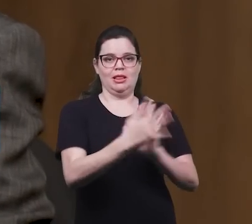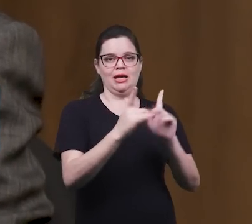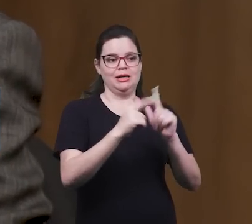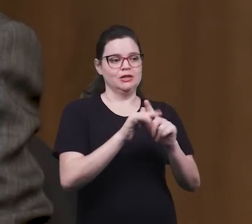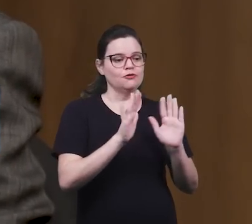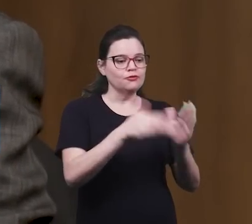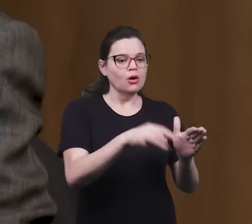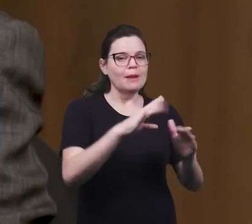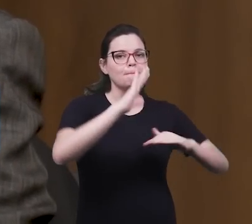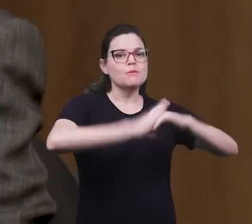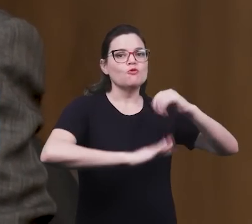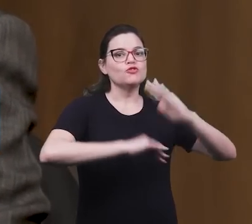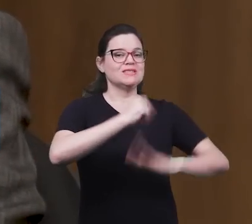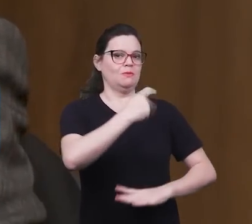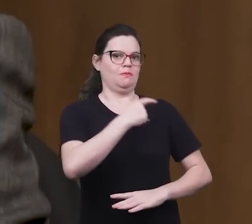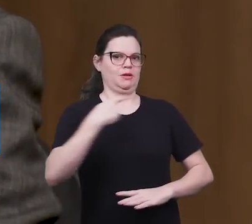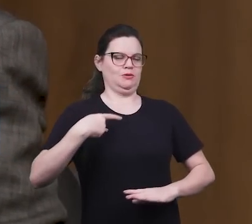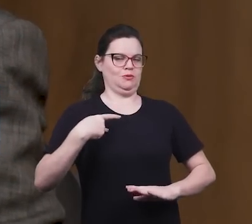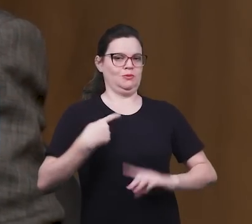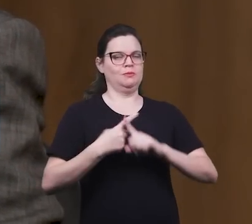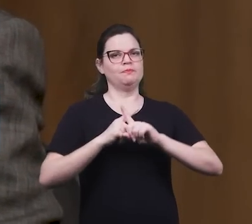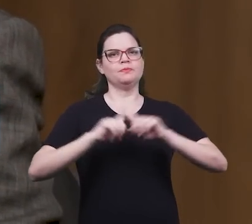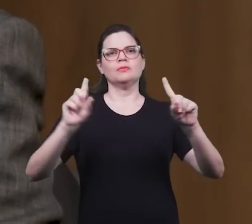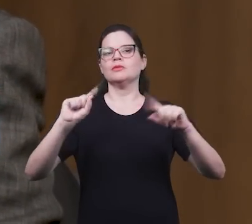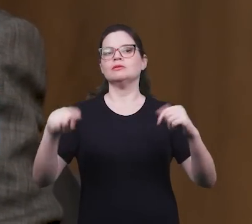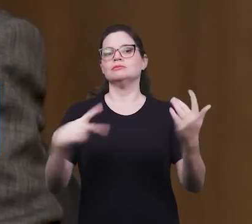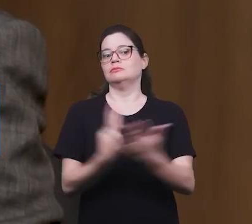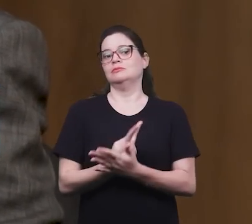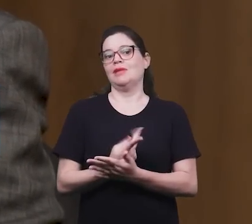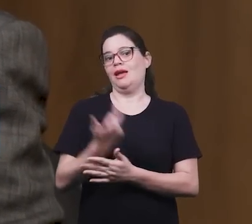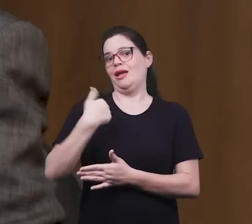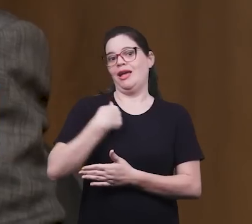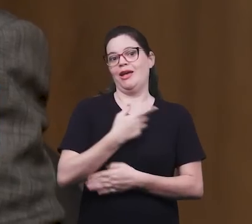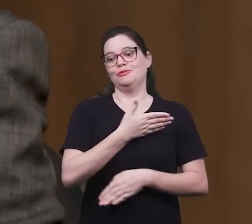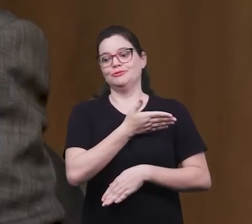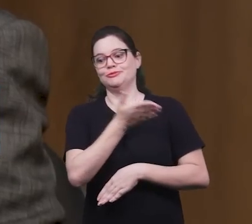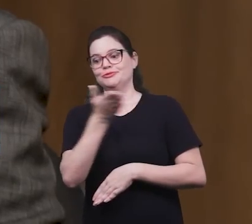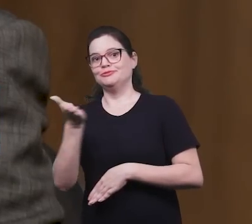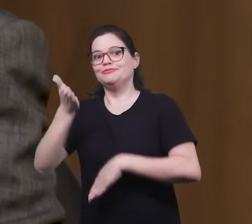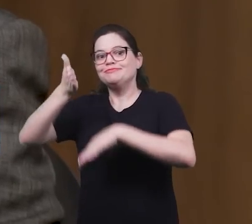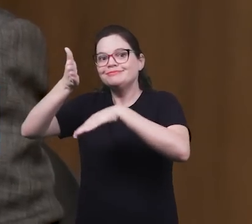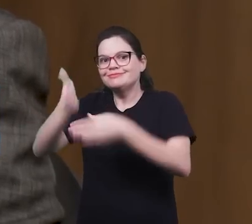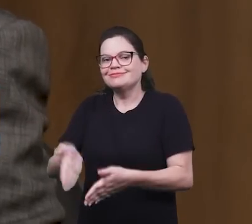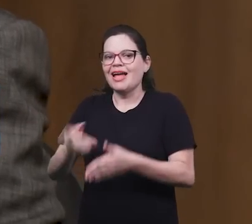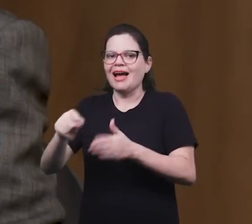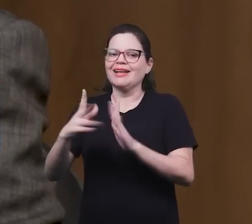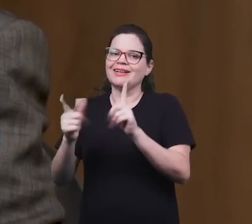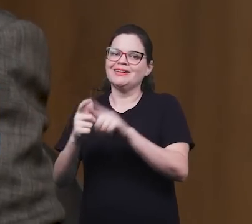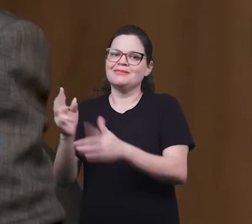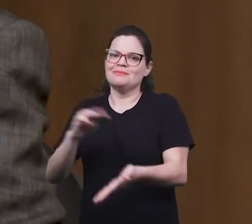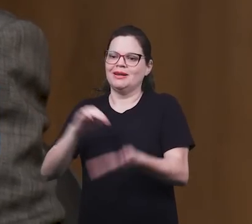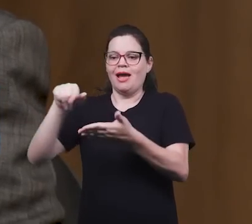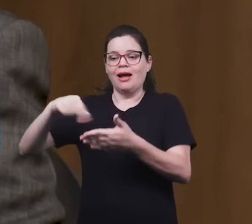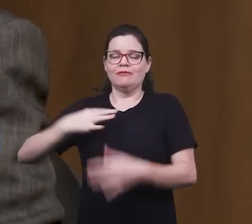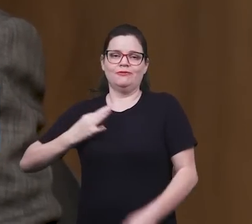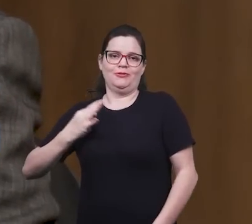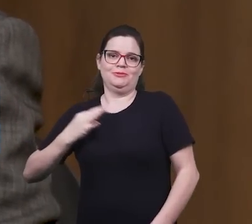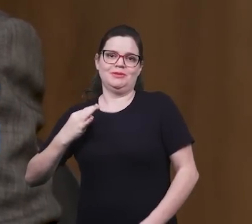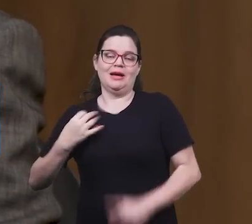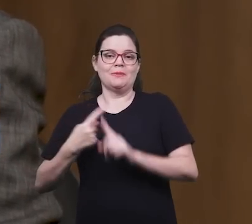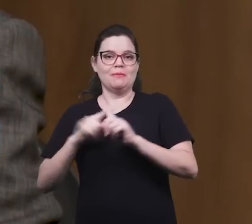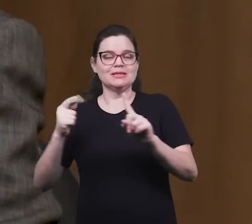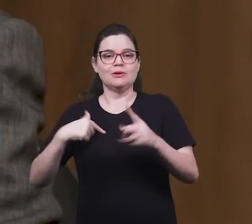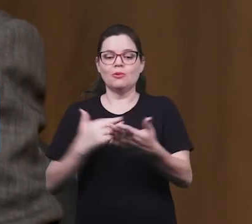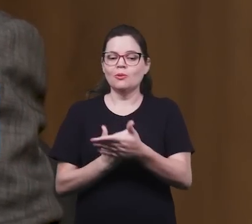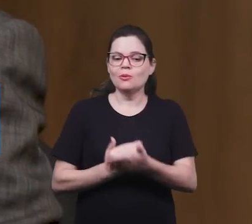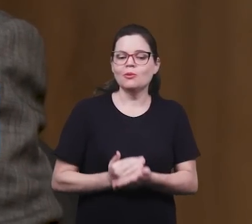assim. Tudo bem, mas a circunstância me levou para outro lado. Eu acabei trabalhando em área de escritório,